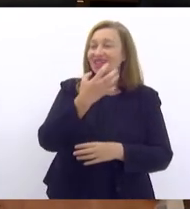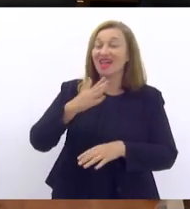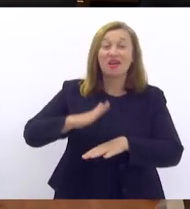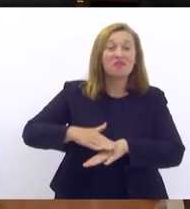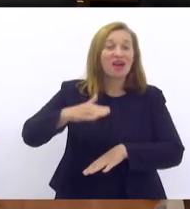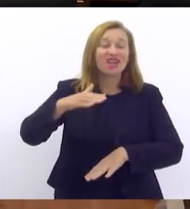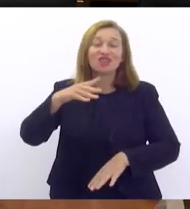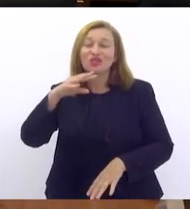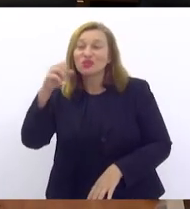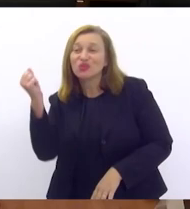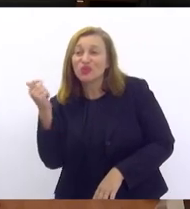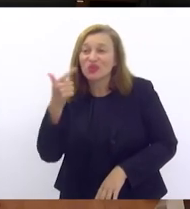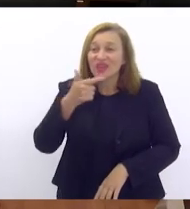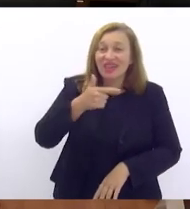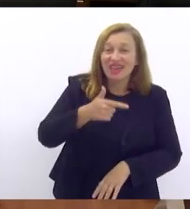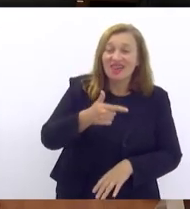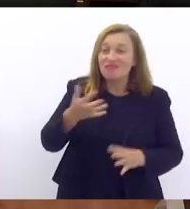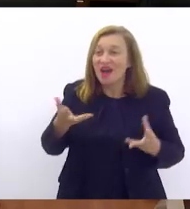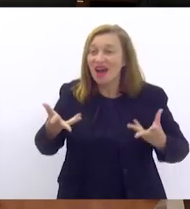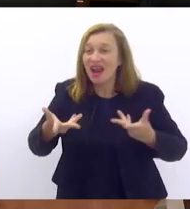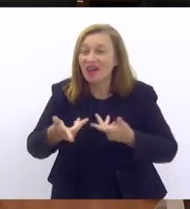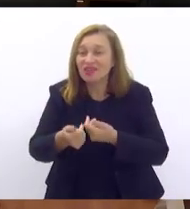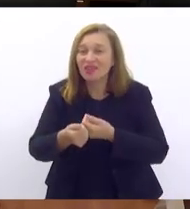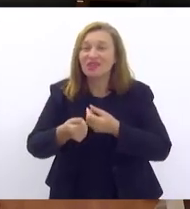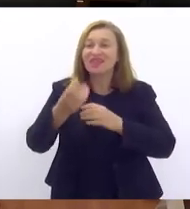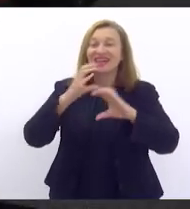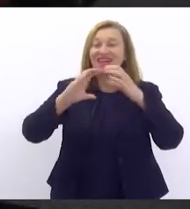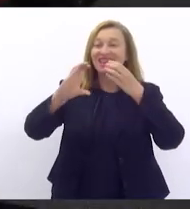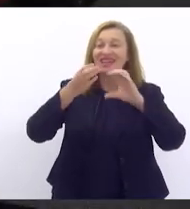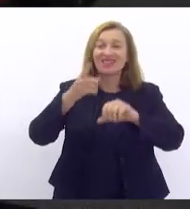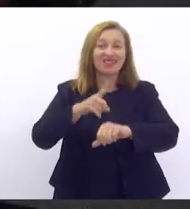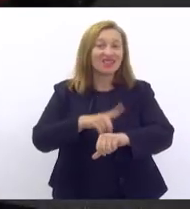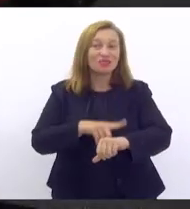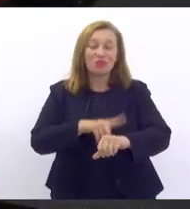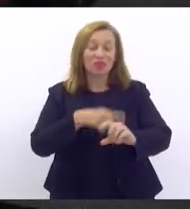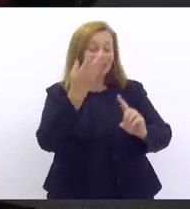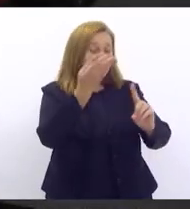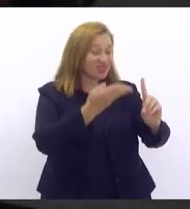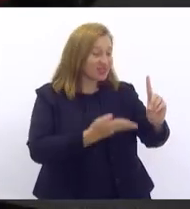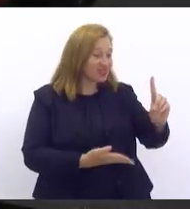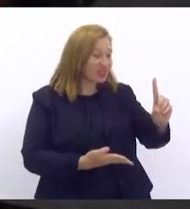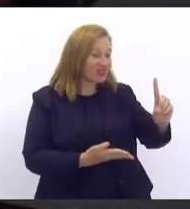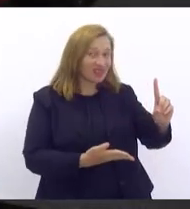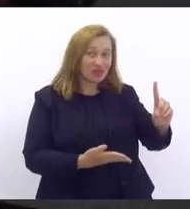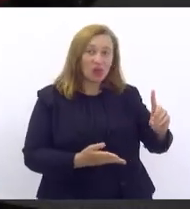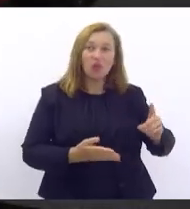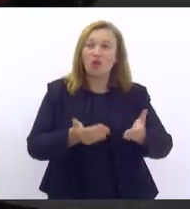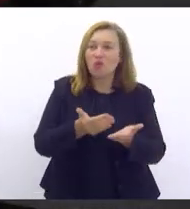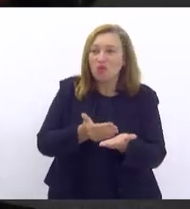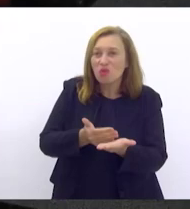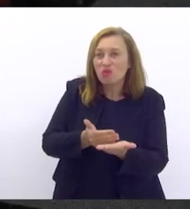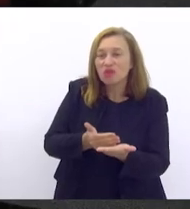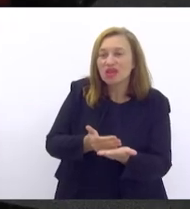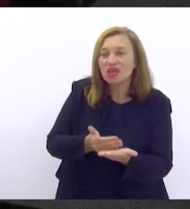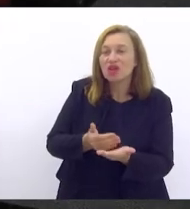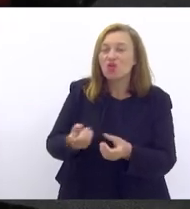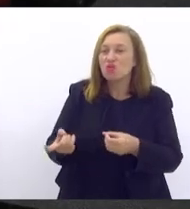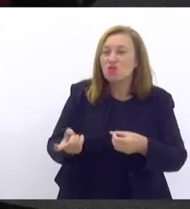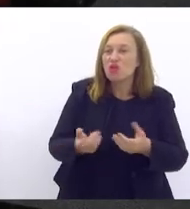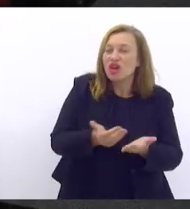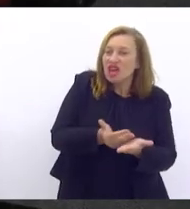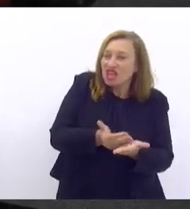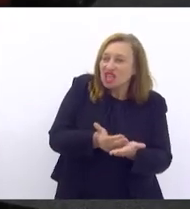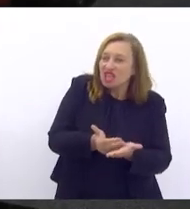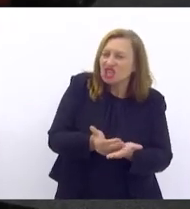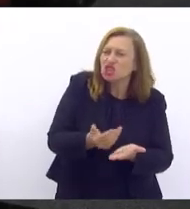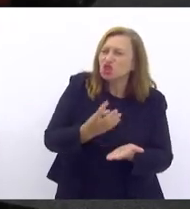que incrível cantarmos aqui neste momento, nessa sessão solene, como um recomeço de tudo